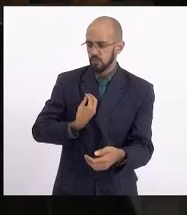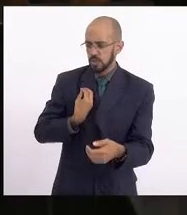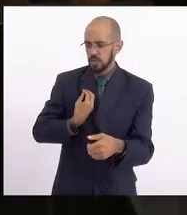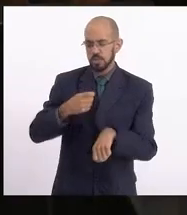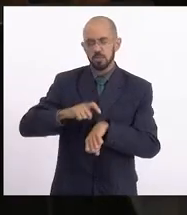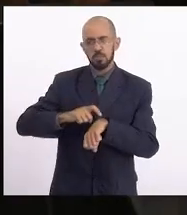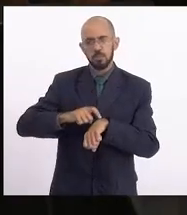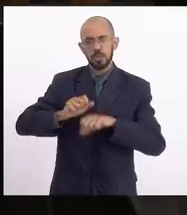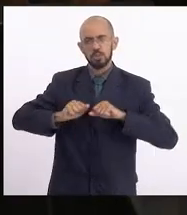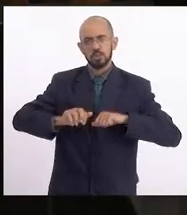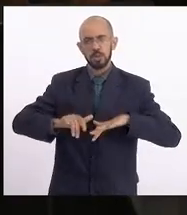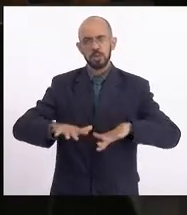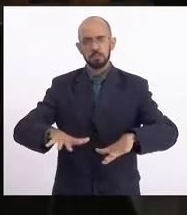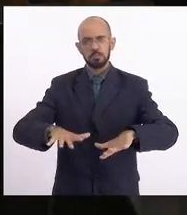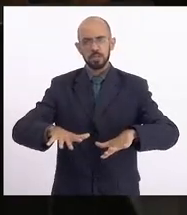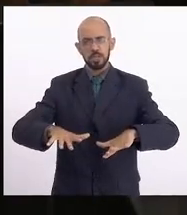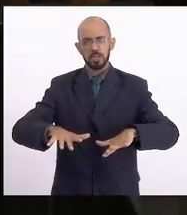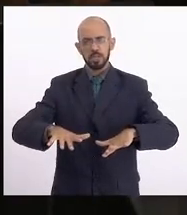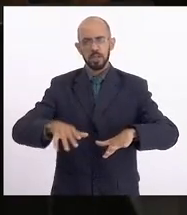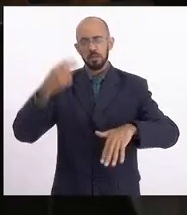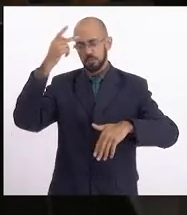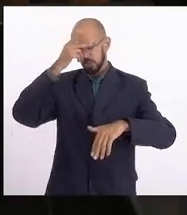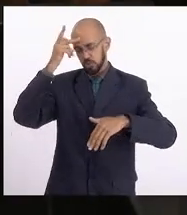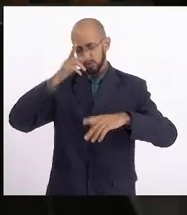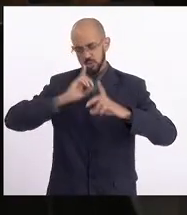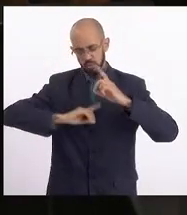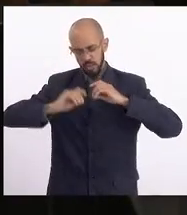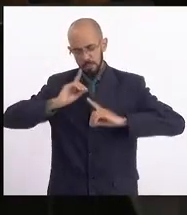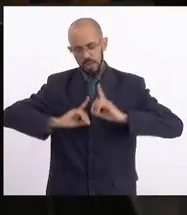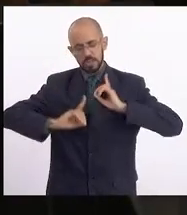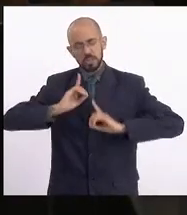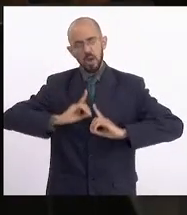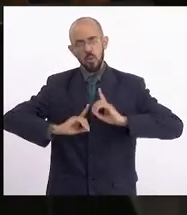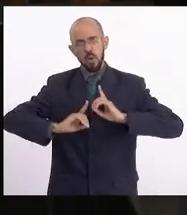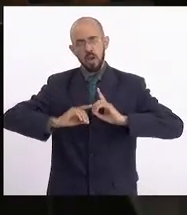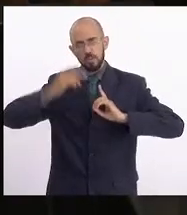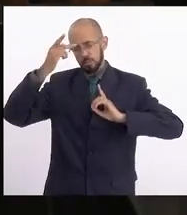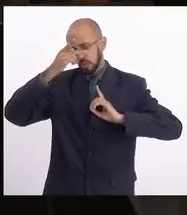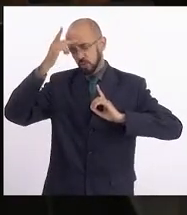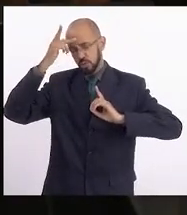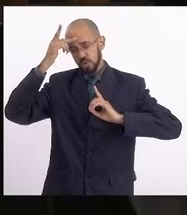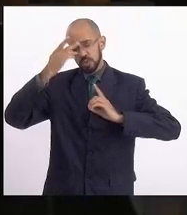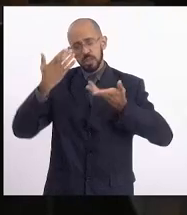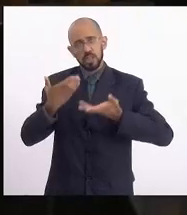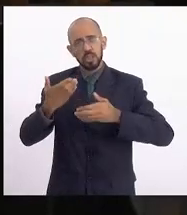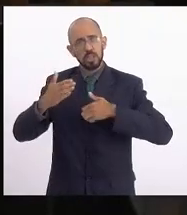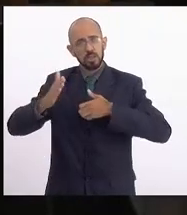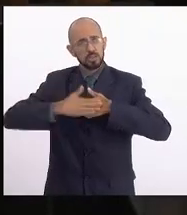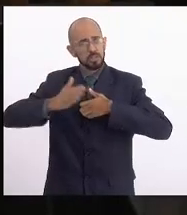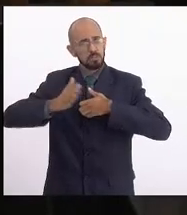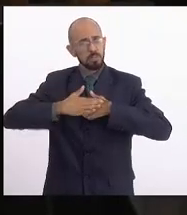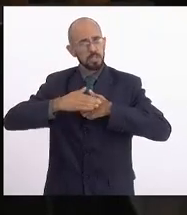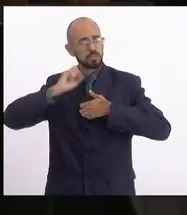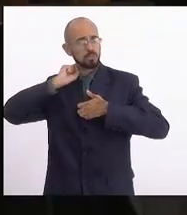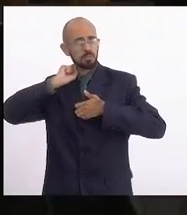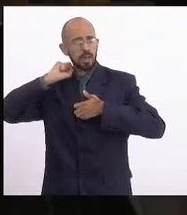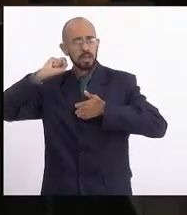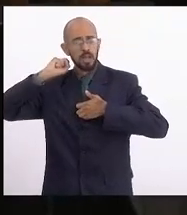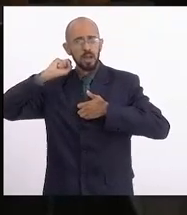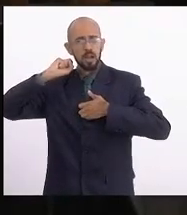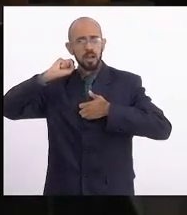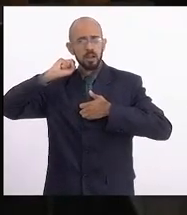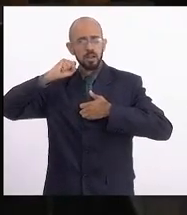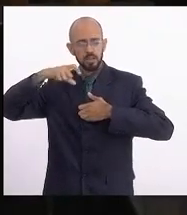encontramos pessoas em situação difícil, de depressão, pessoas que estavam pensando em dar cabo da própria vida e tiveram o